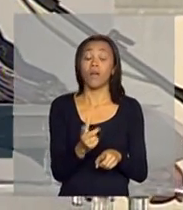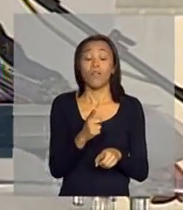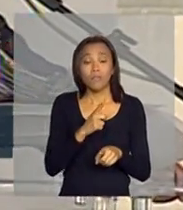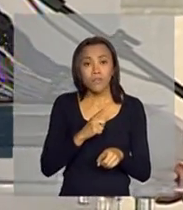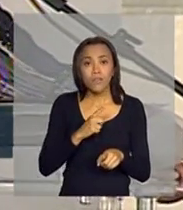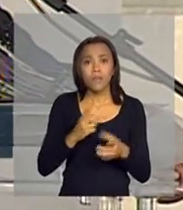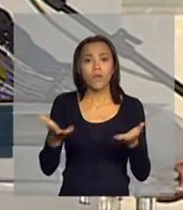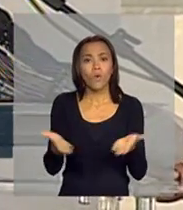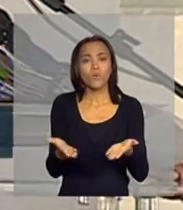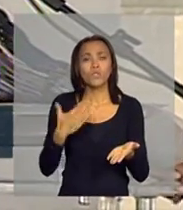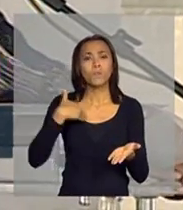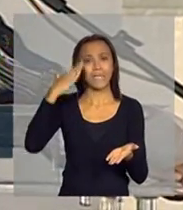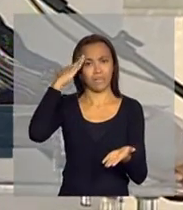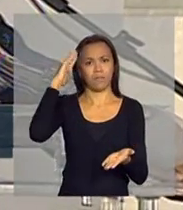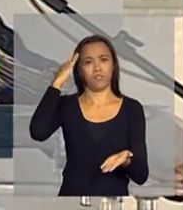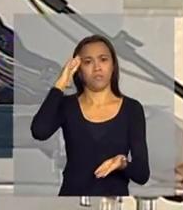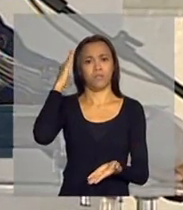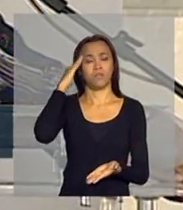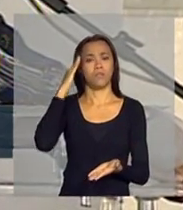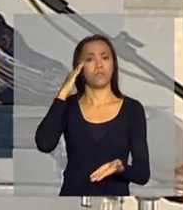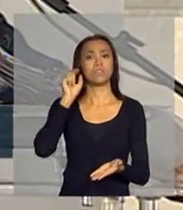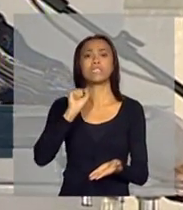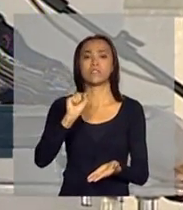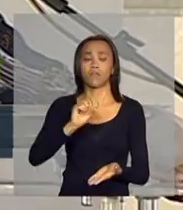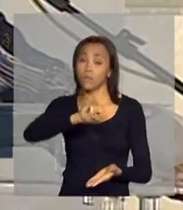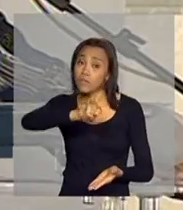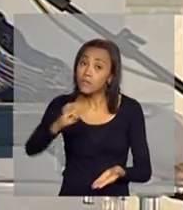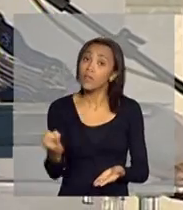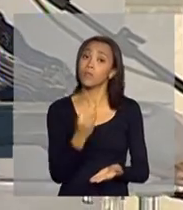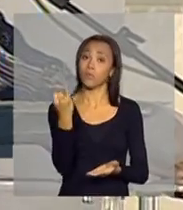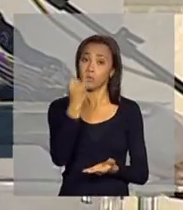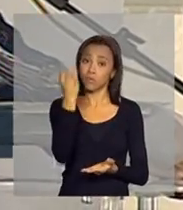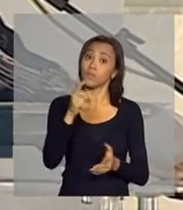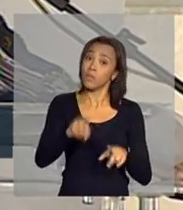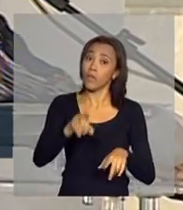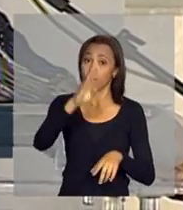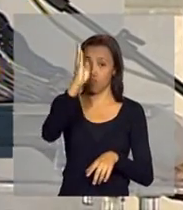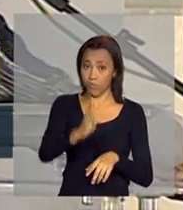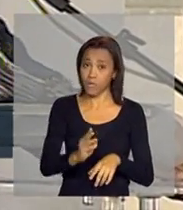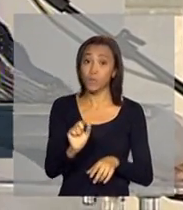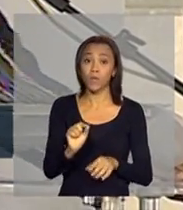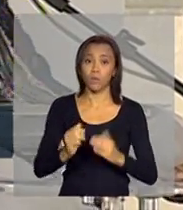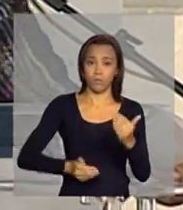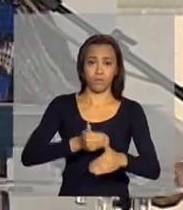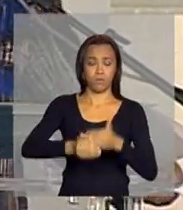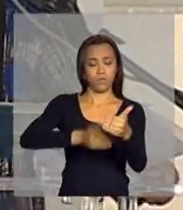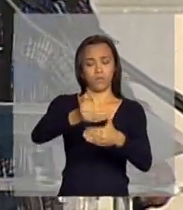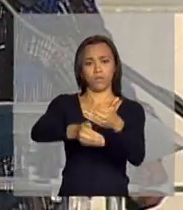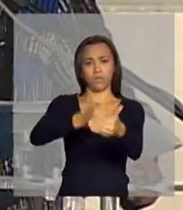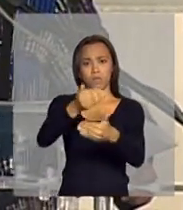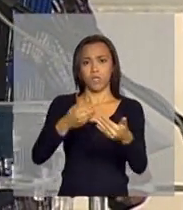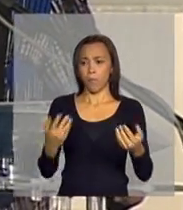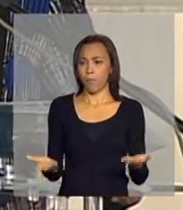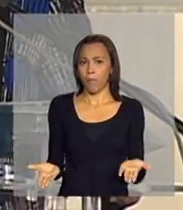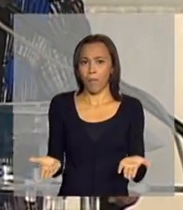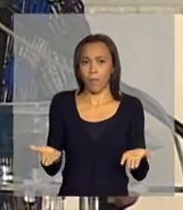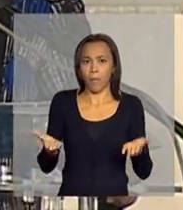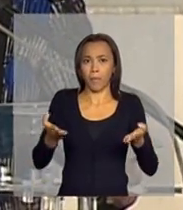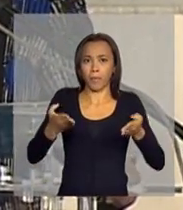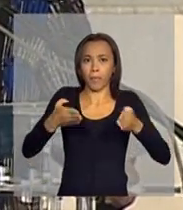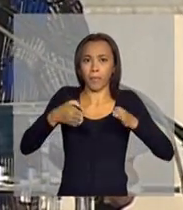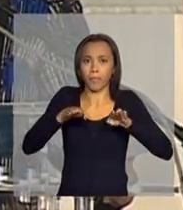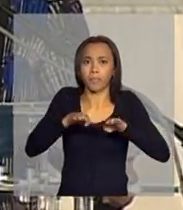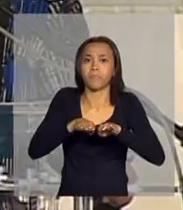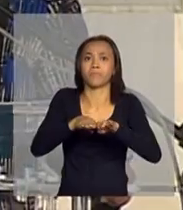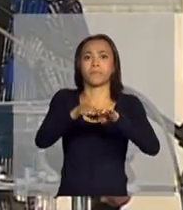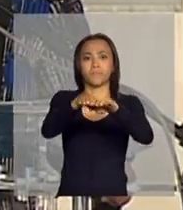uma compreensão da importância que é para o Brasil o desenvolvimento simultâneo